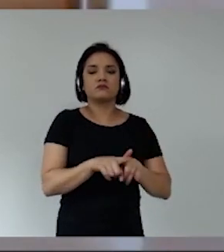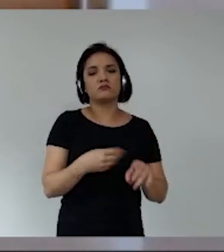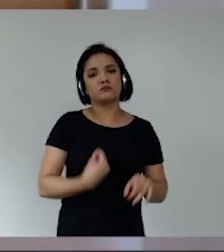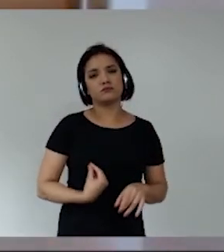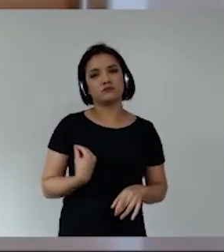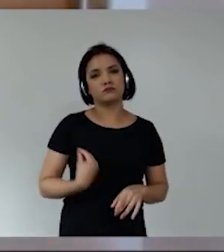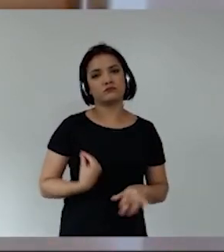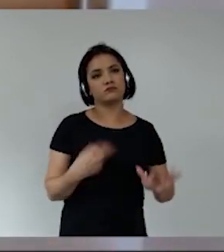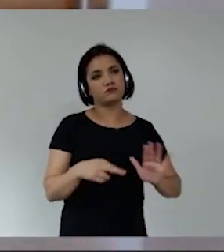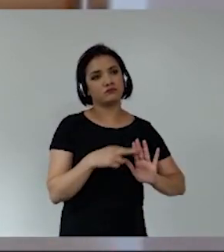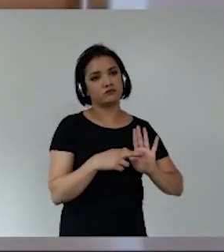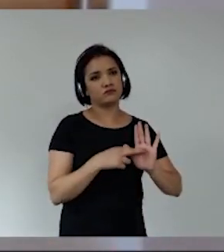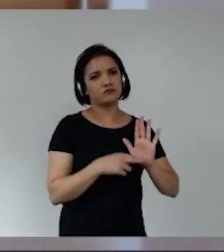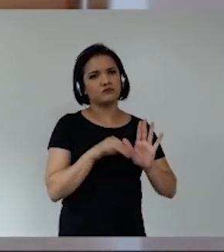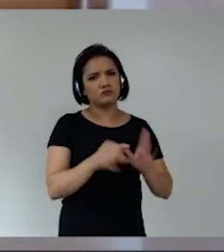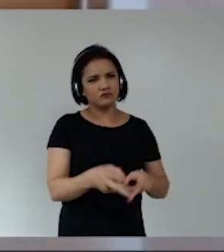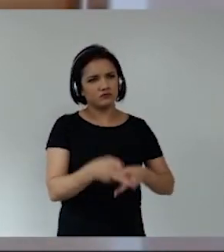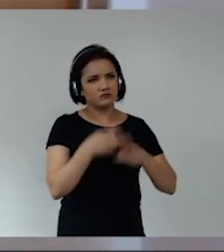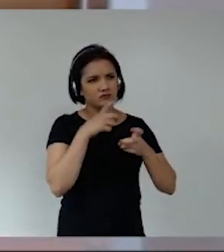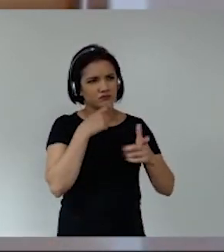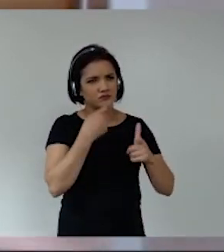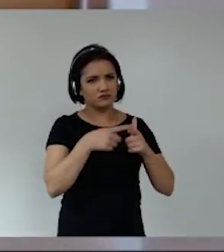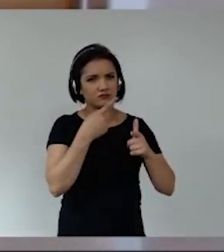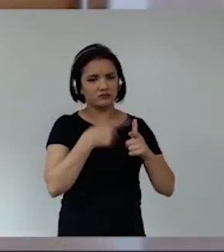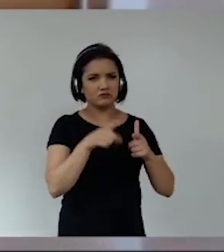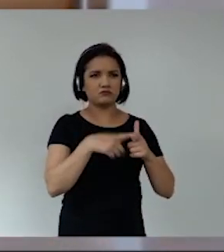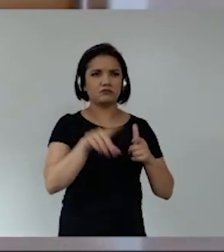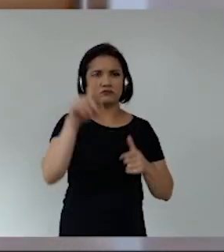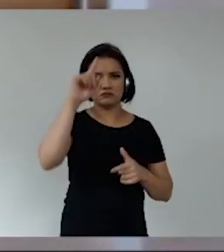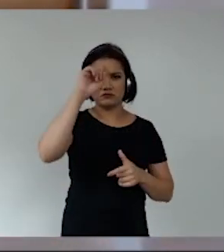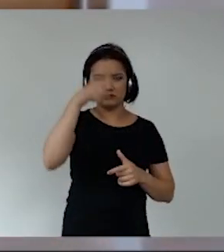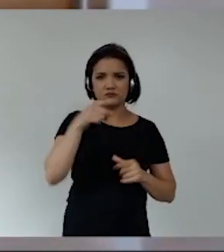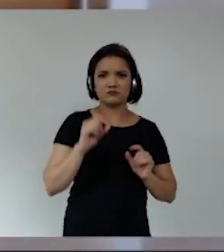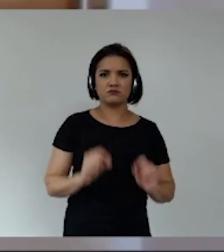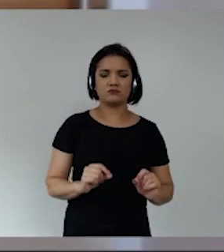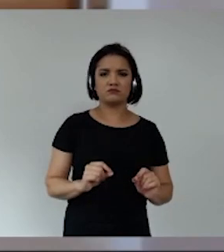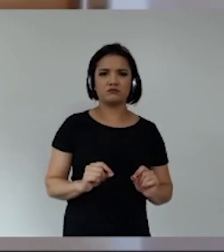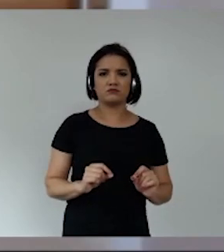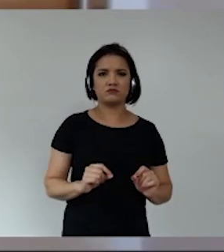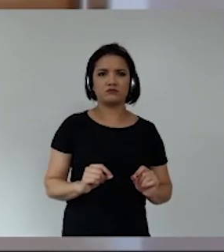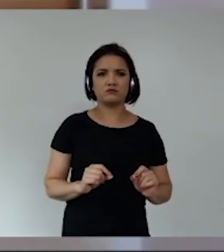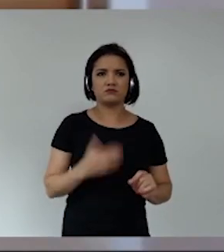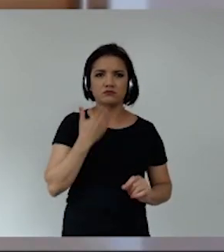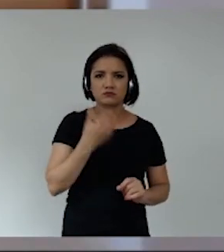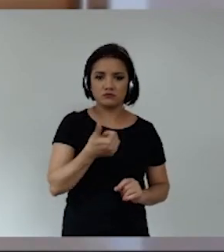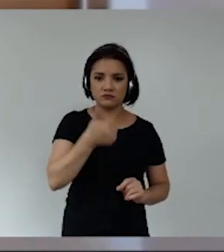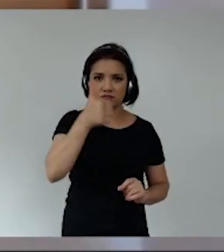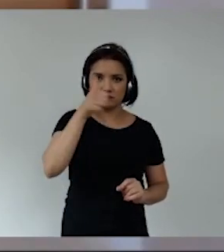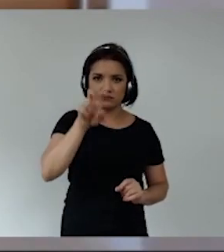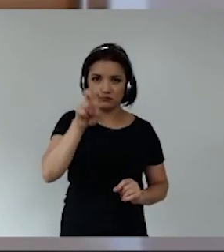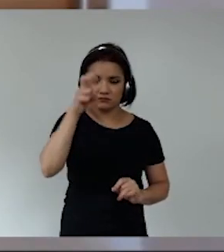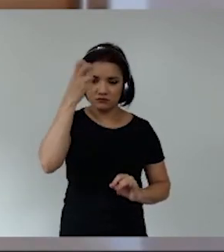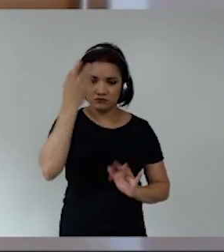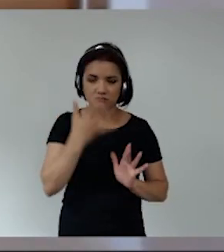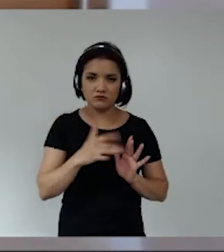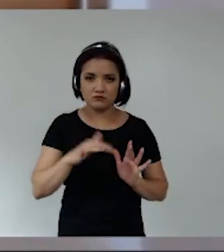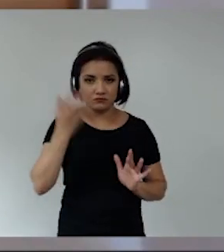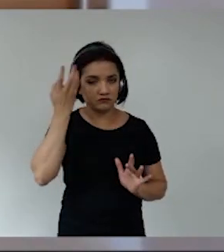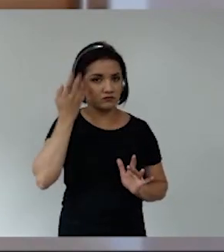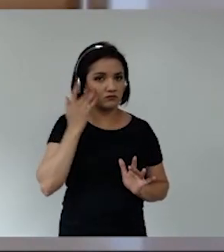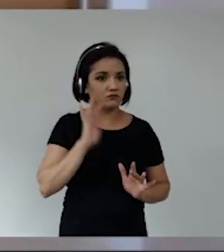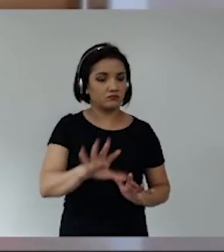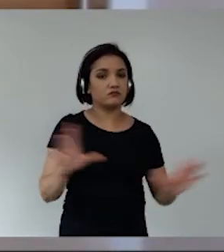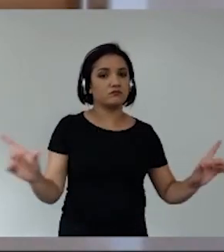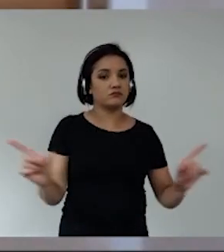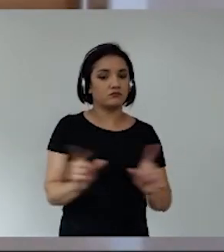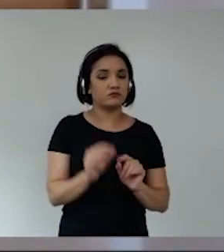requisitos. Se ele verificar que tem algum problema, ele ele pede que em 15 dias seja emendado e sanado esse problema.